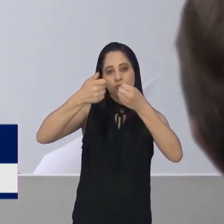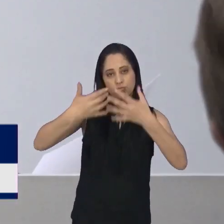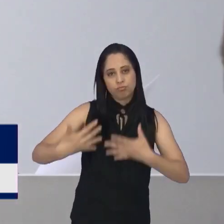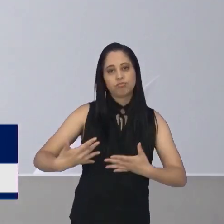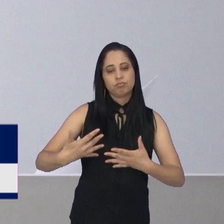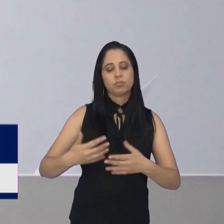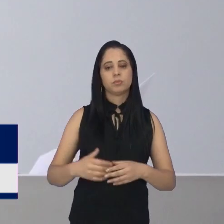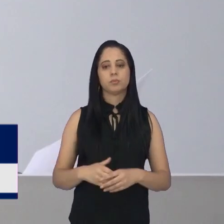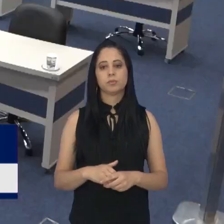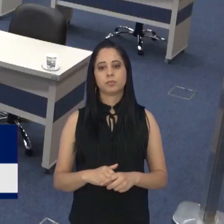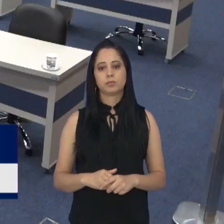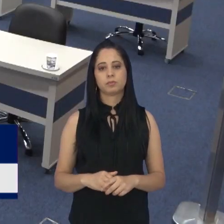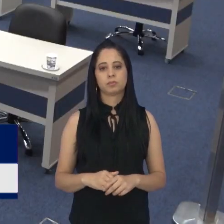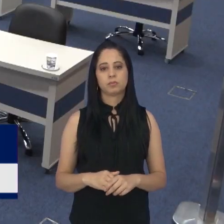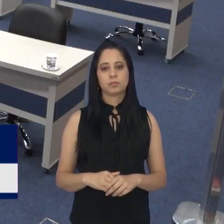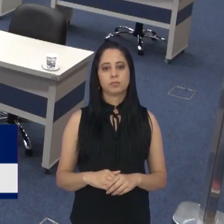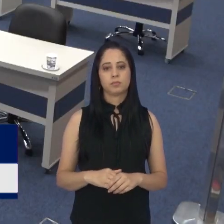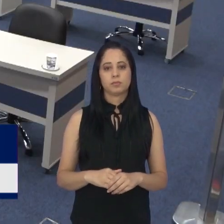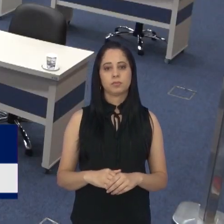Fraga.